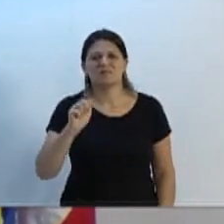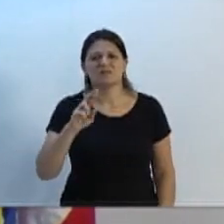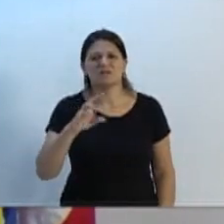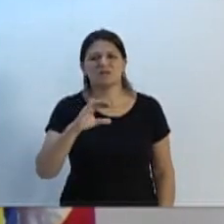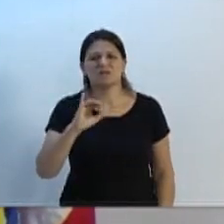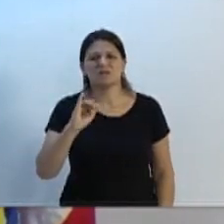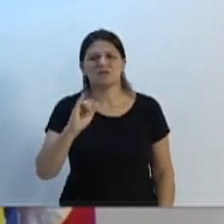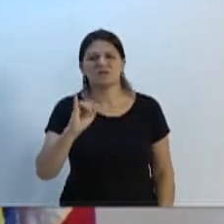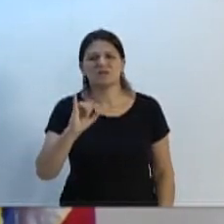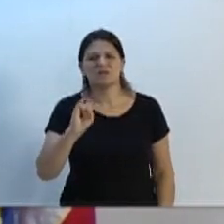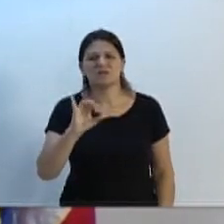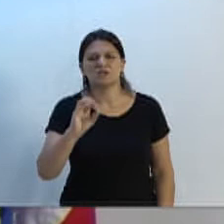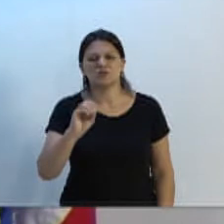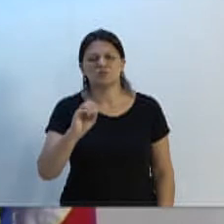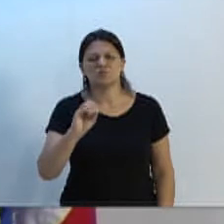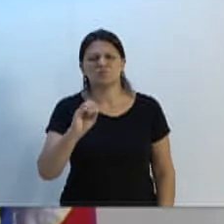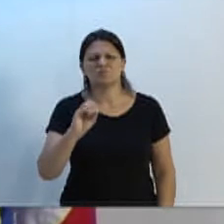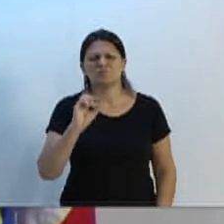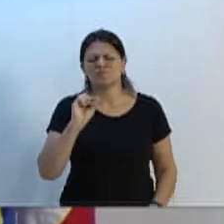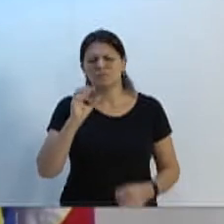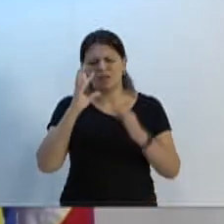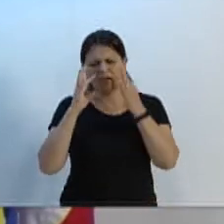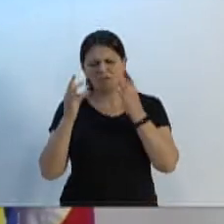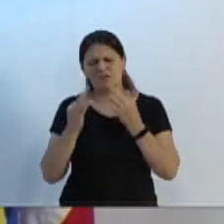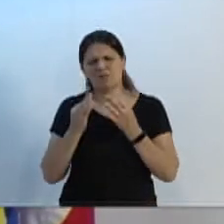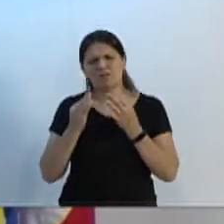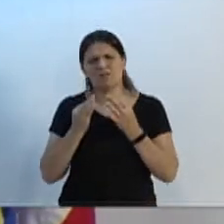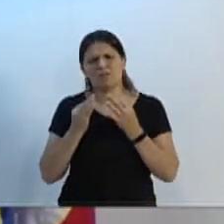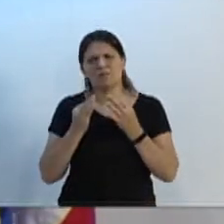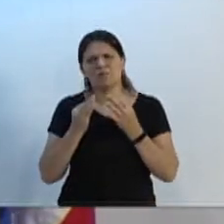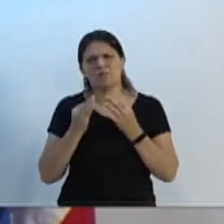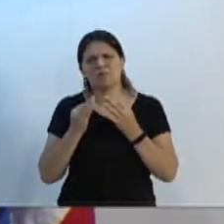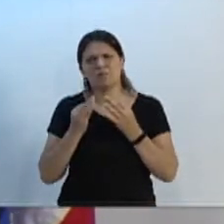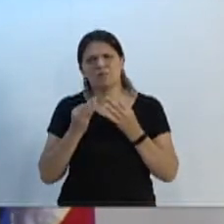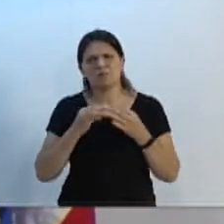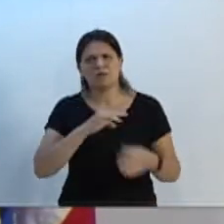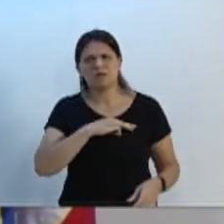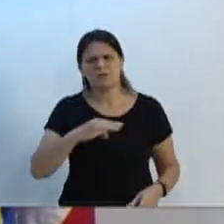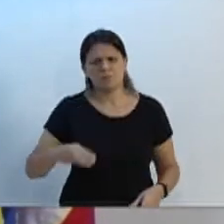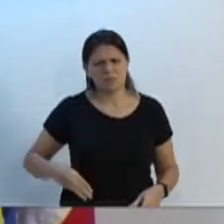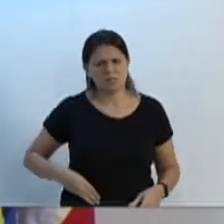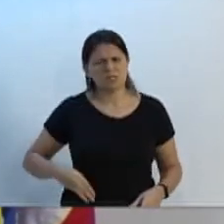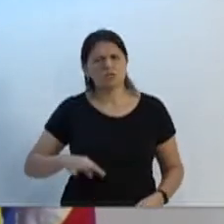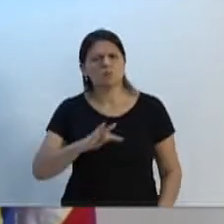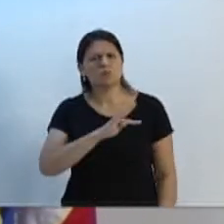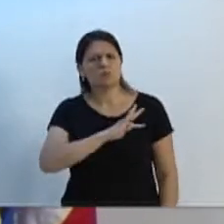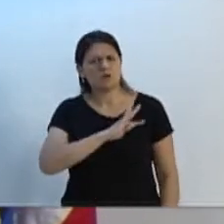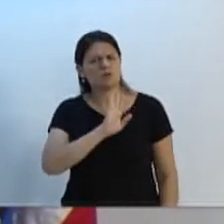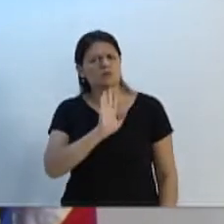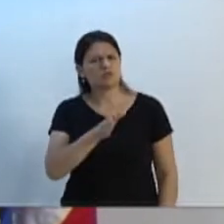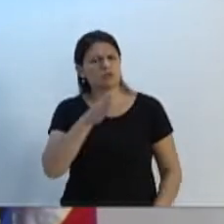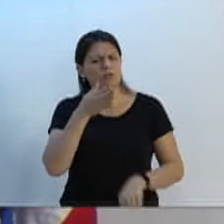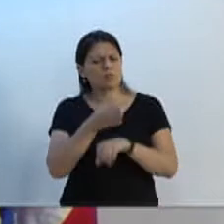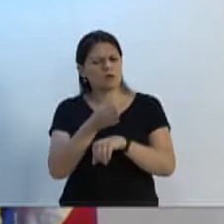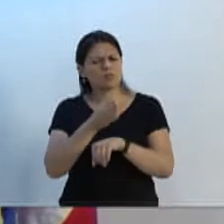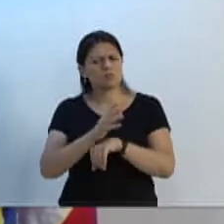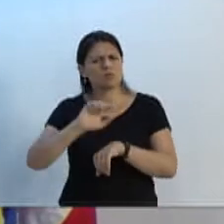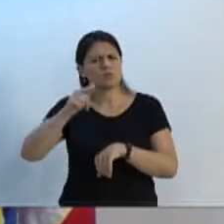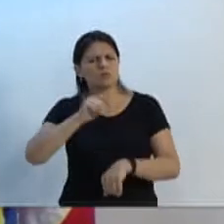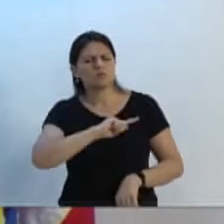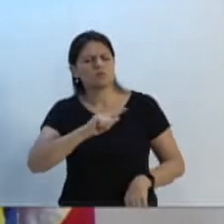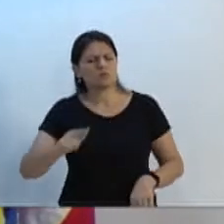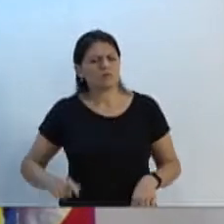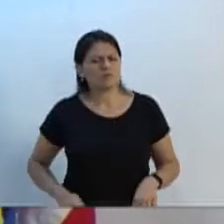como chama bastante atenção também é que o ministro é o ministro técnico ele já participou de outros governos e